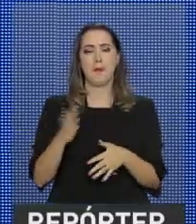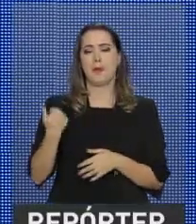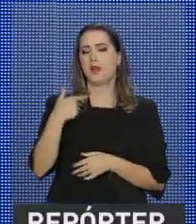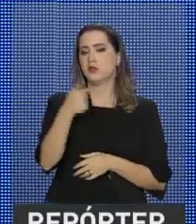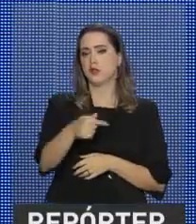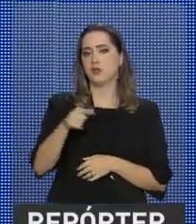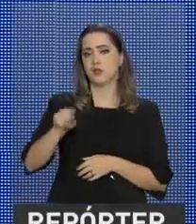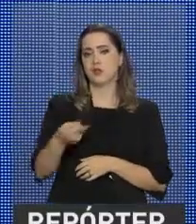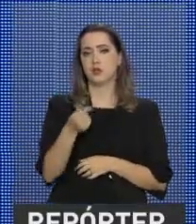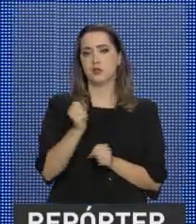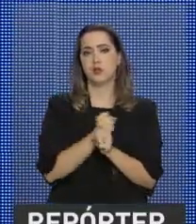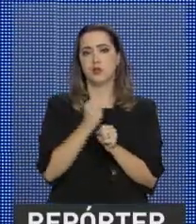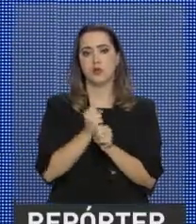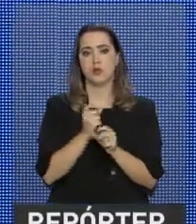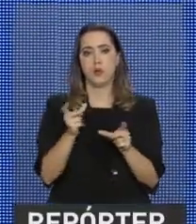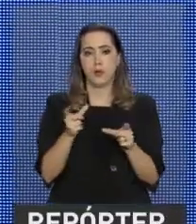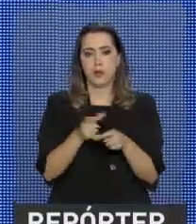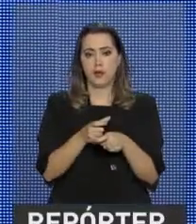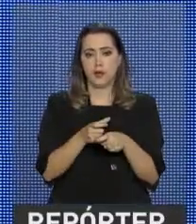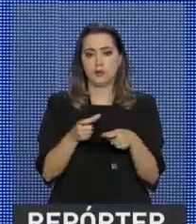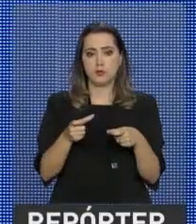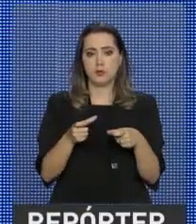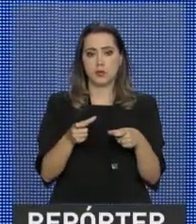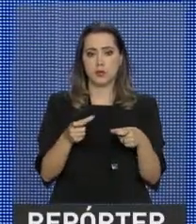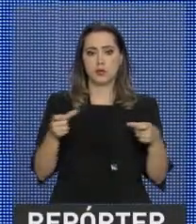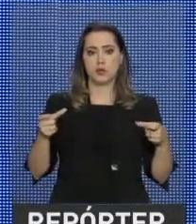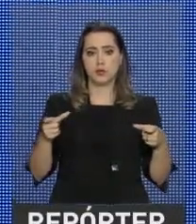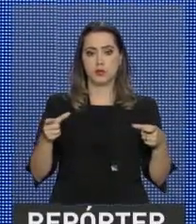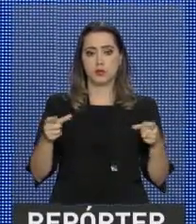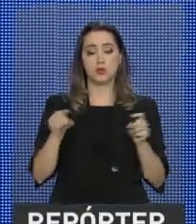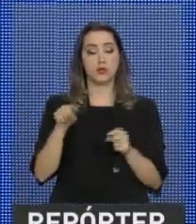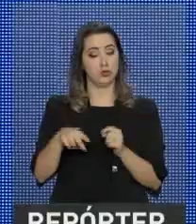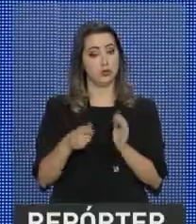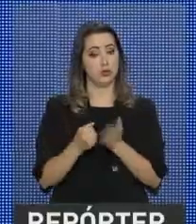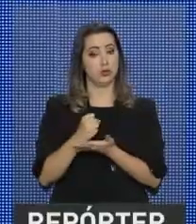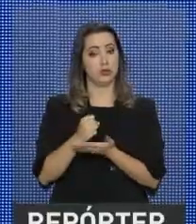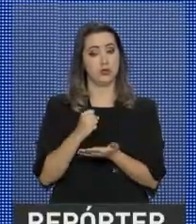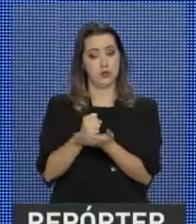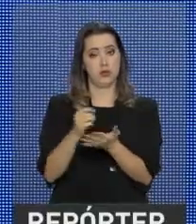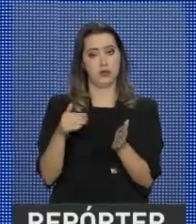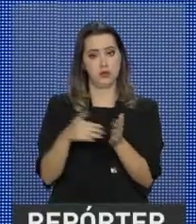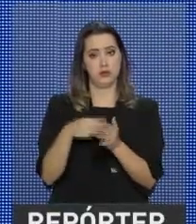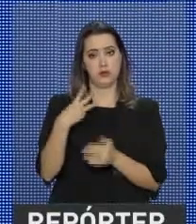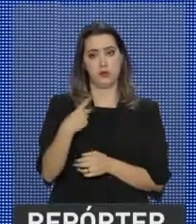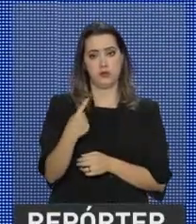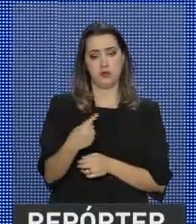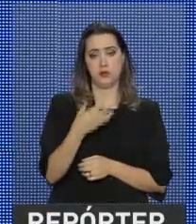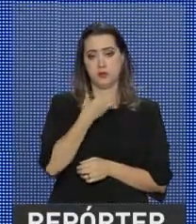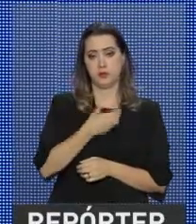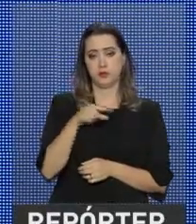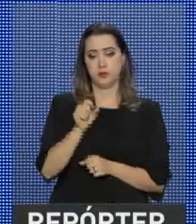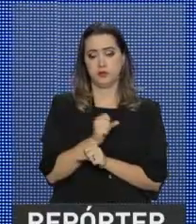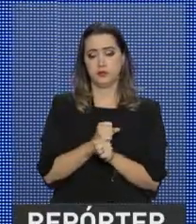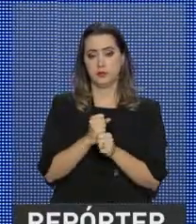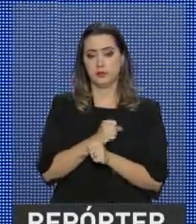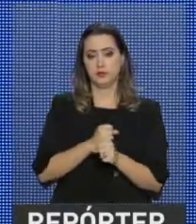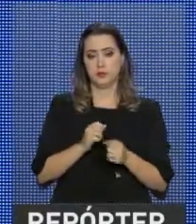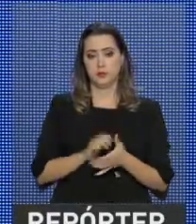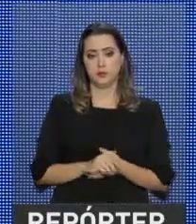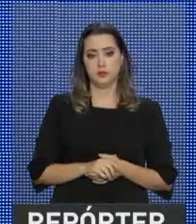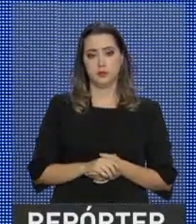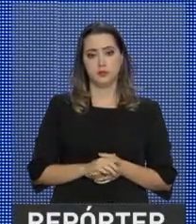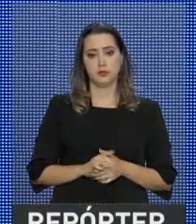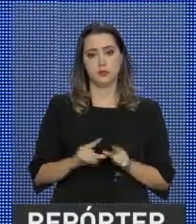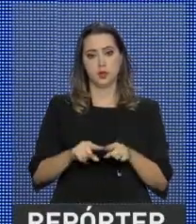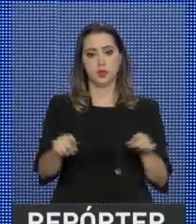obras de pequeno, médio e grande porte que serão entregues até 31 de dezembro deste ano. De